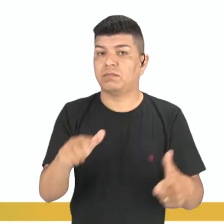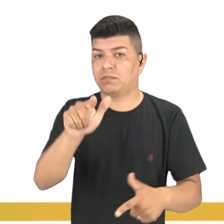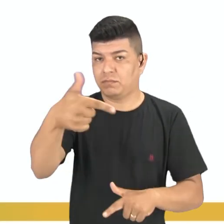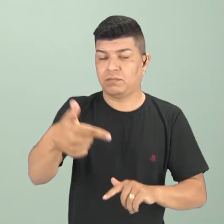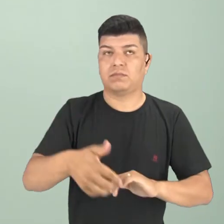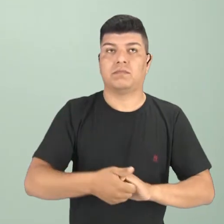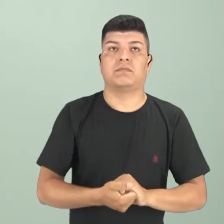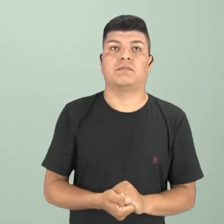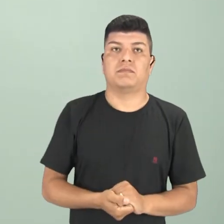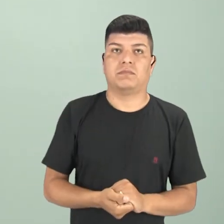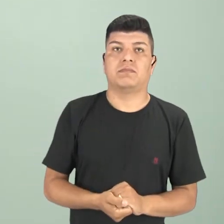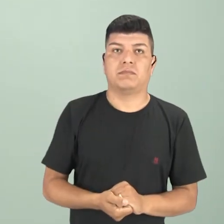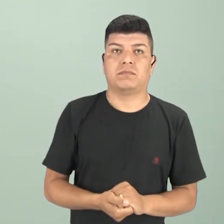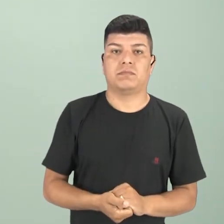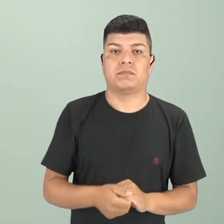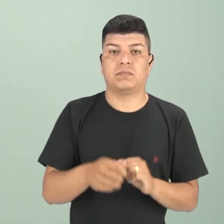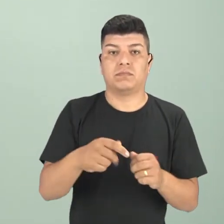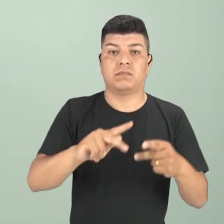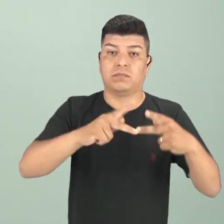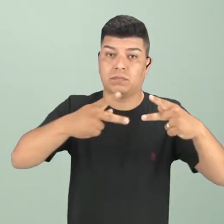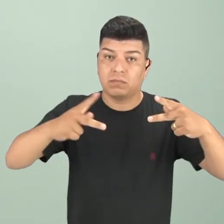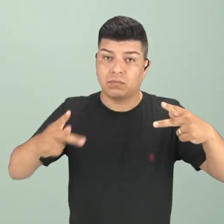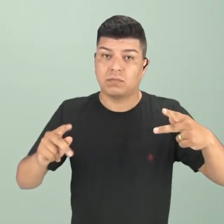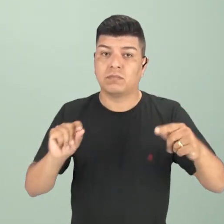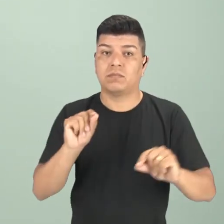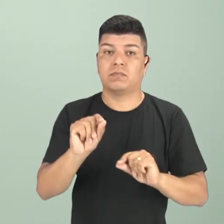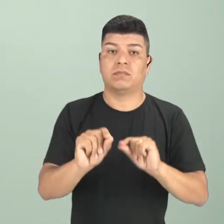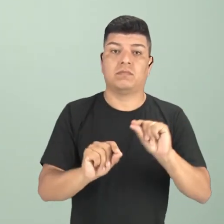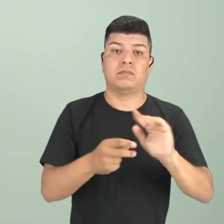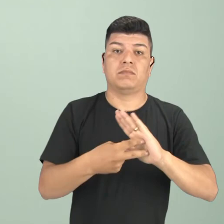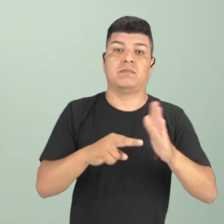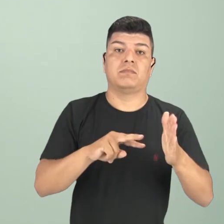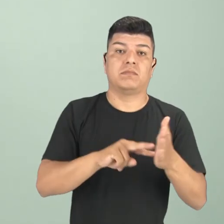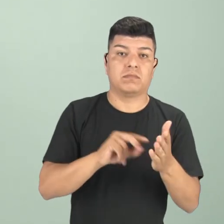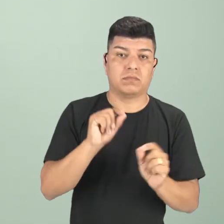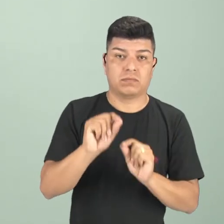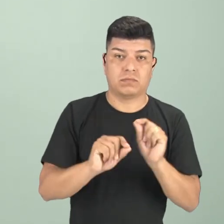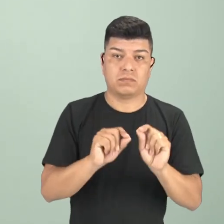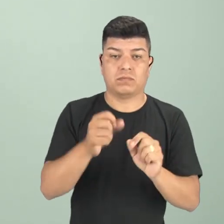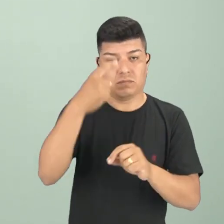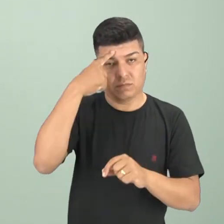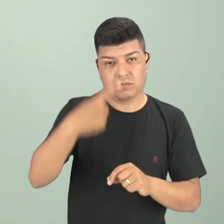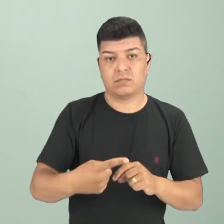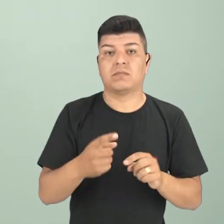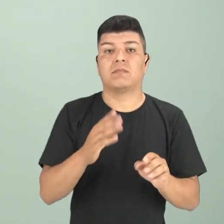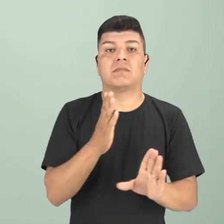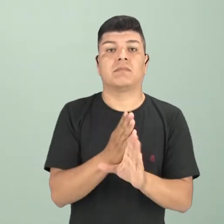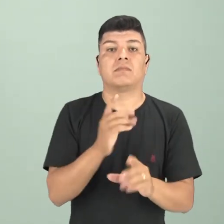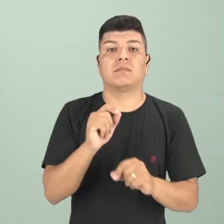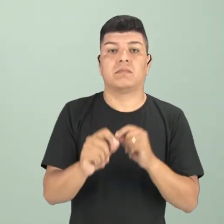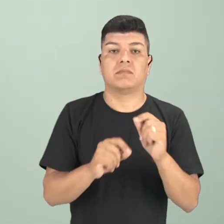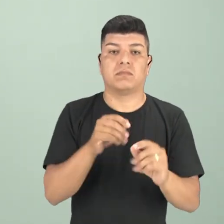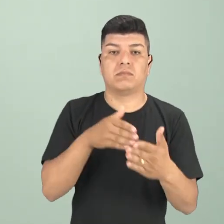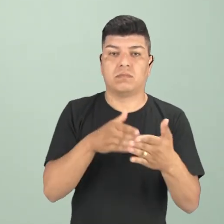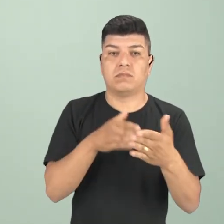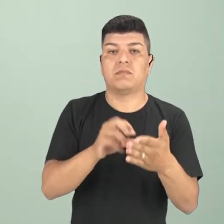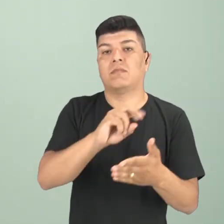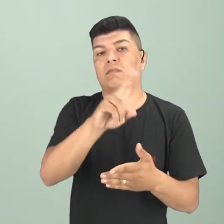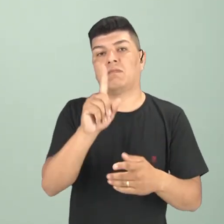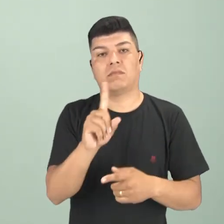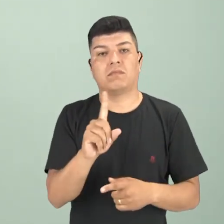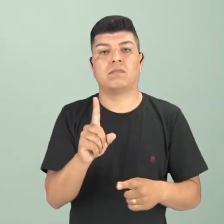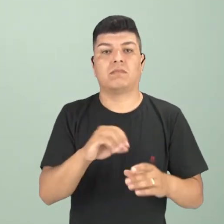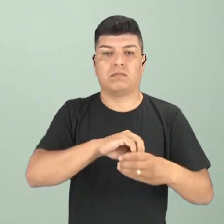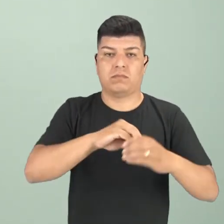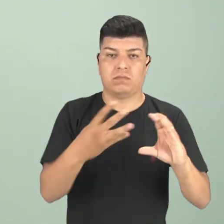expressão do outro tá é isso que é para eu tô pia é vai tá determinando essa questão o impedimento ou